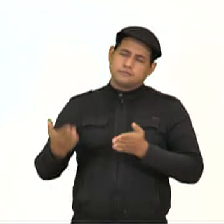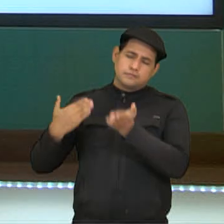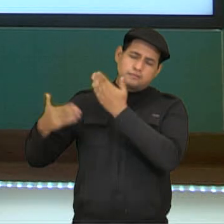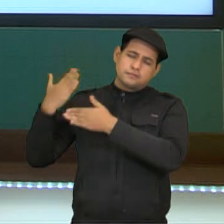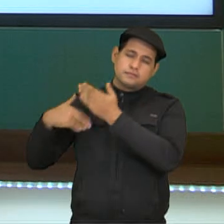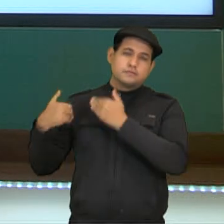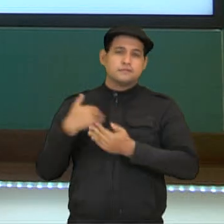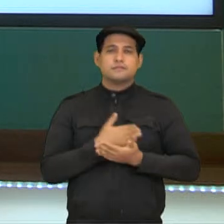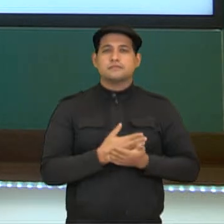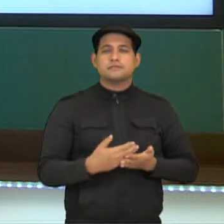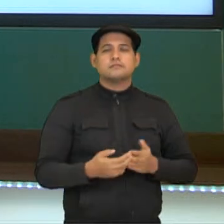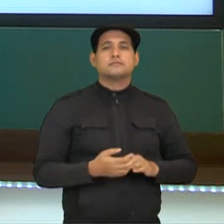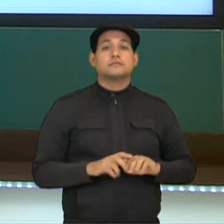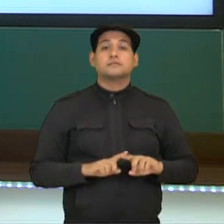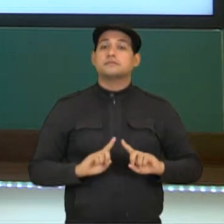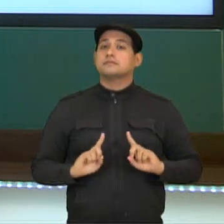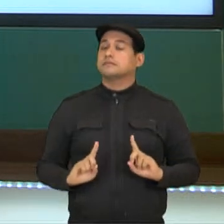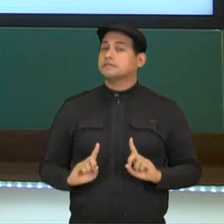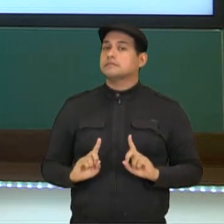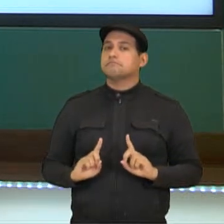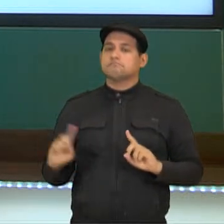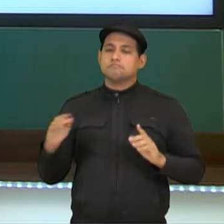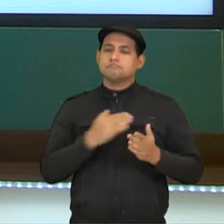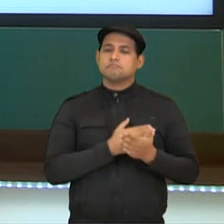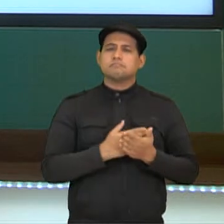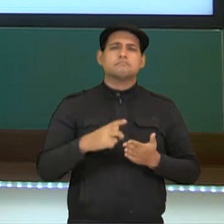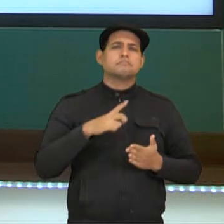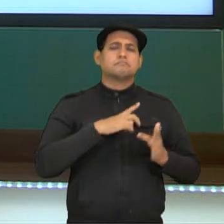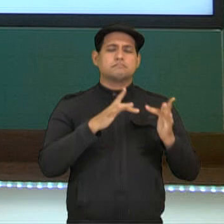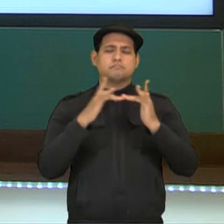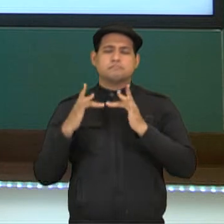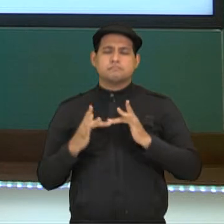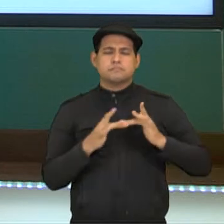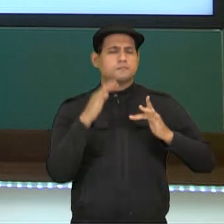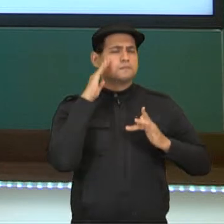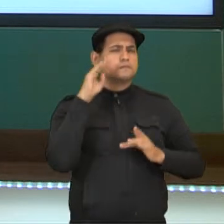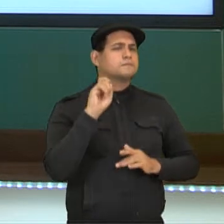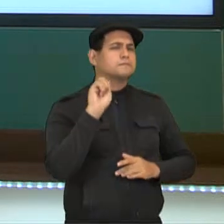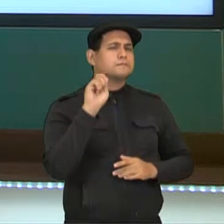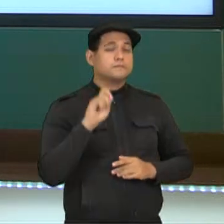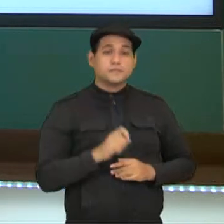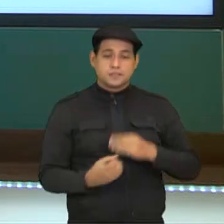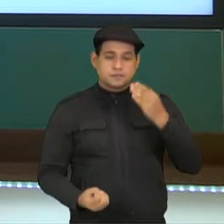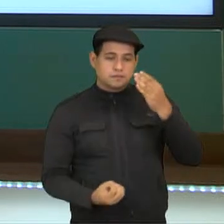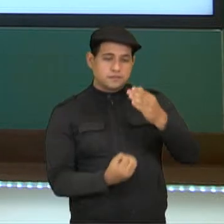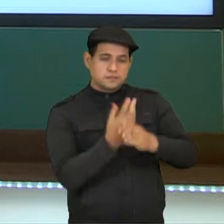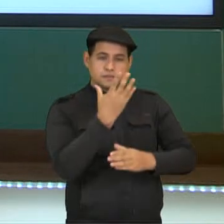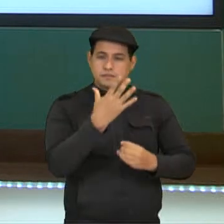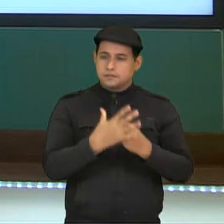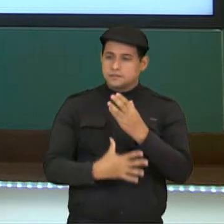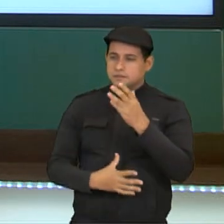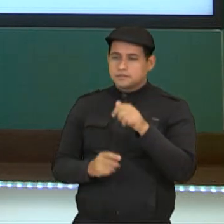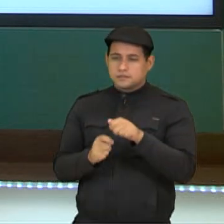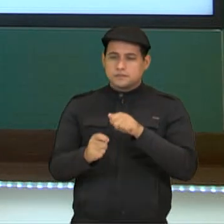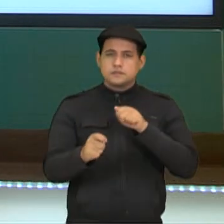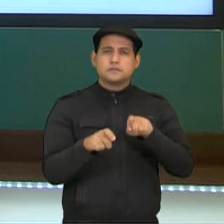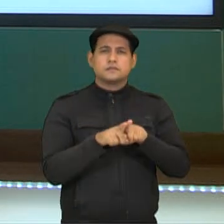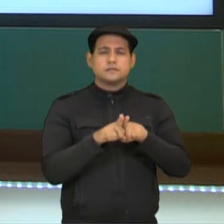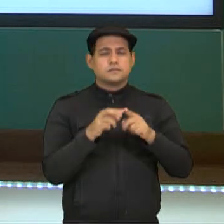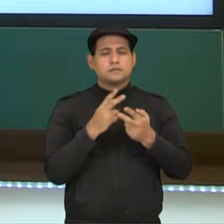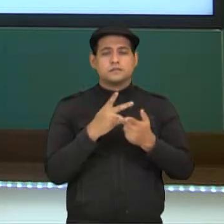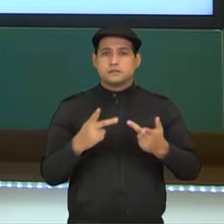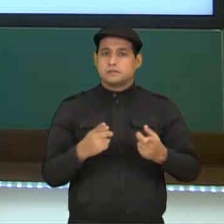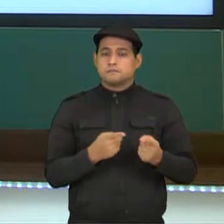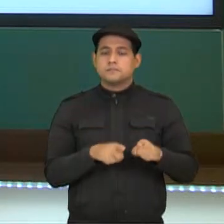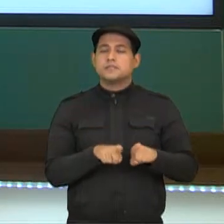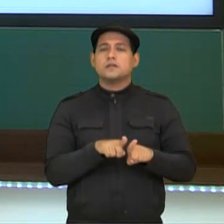origens, lá atrás. Porém, no início estavam relacionadas principalmente com a produção, a caça e a defesa do ser humano.